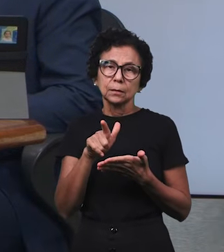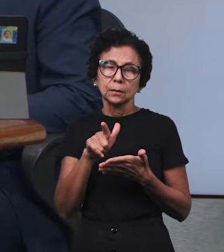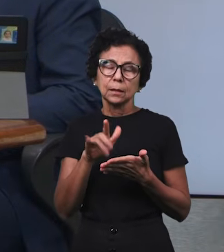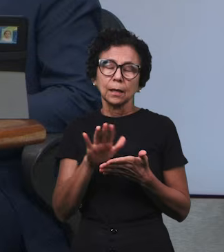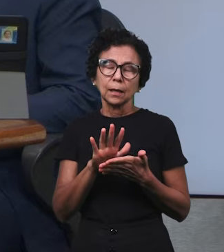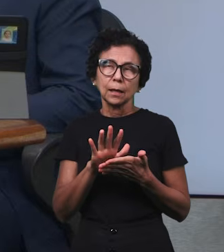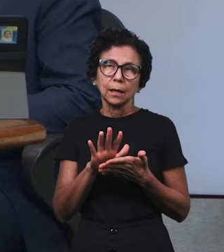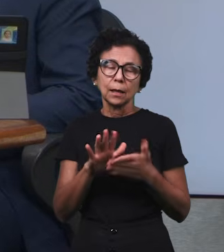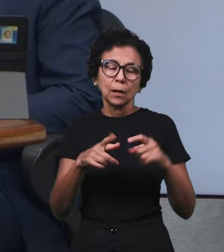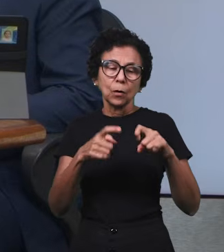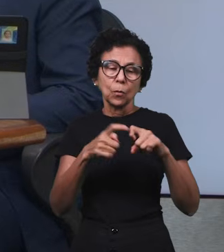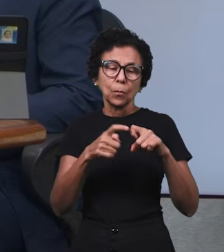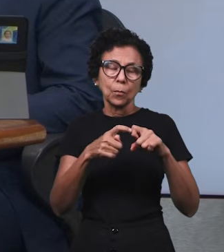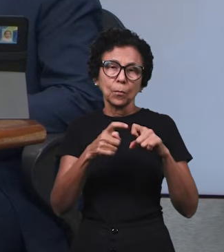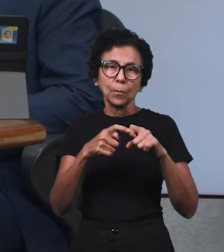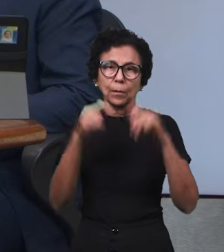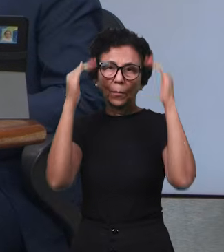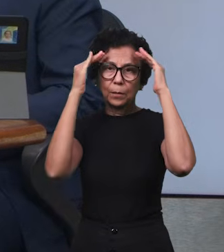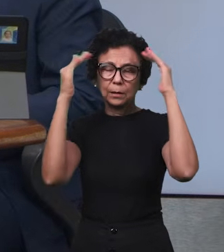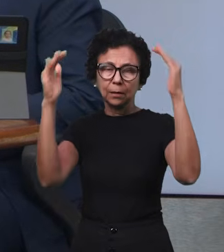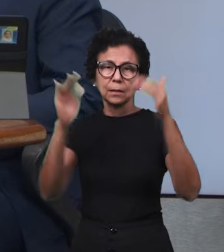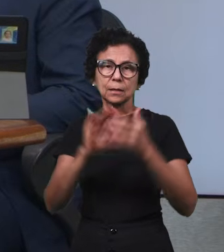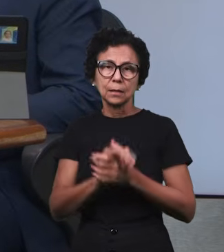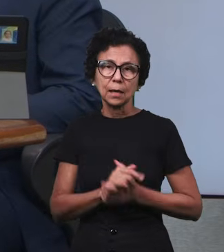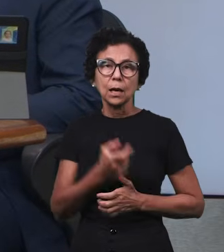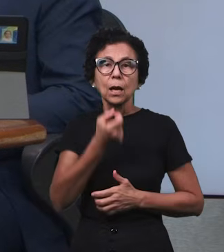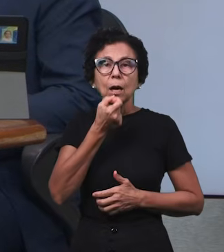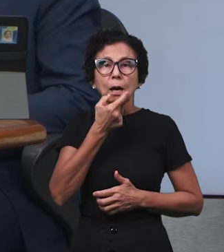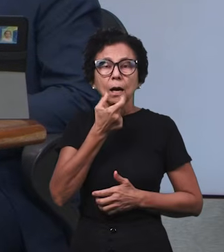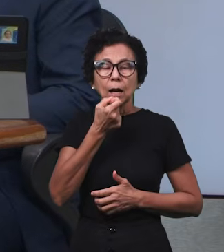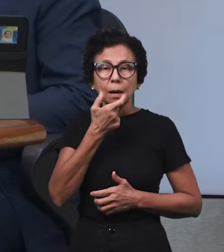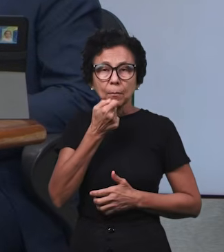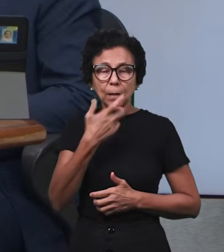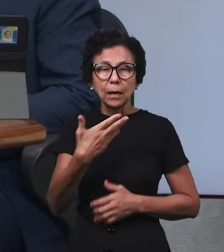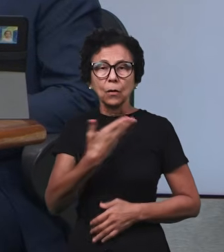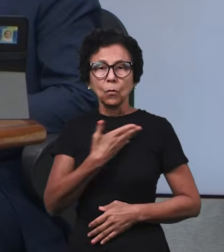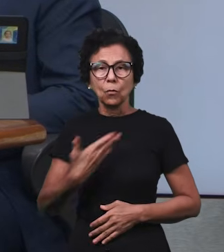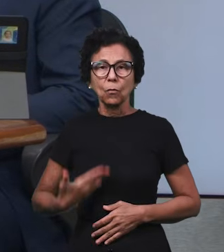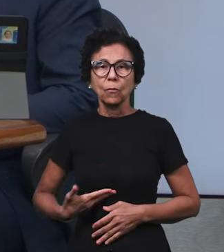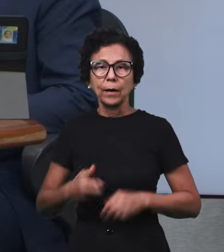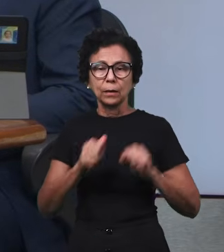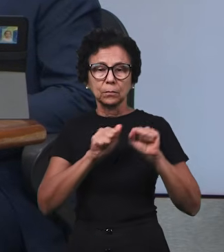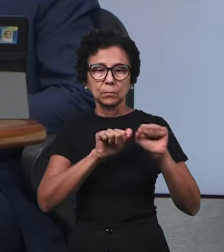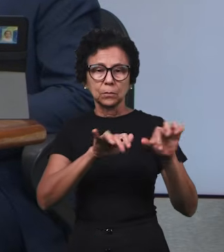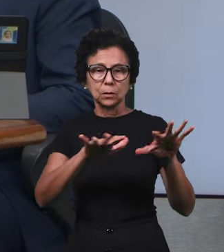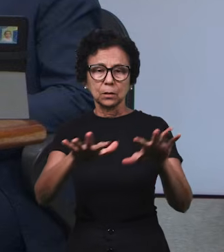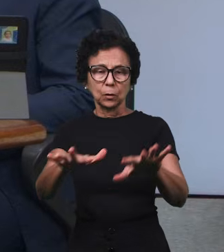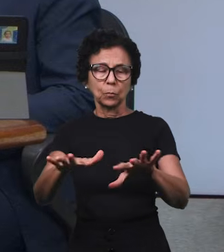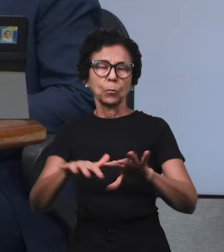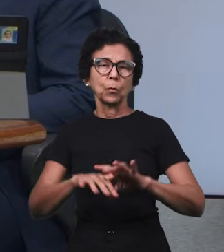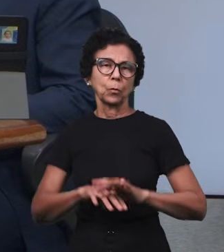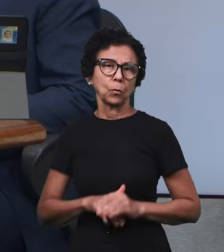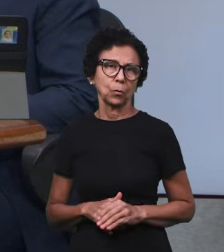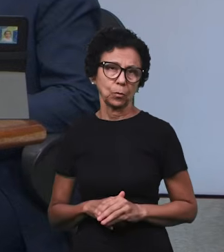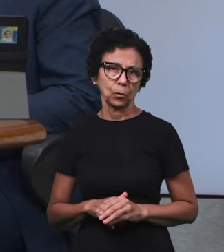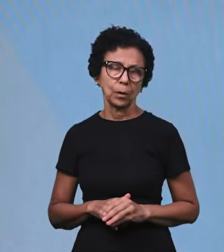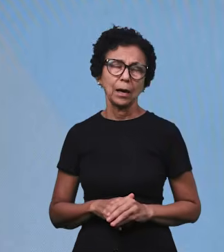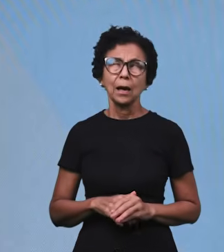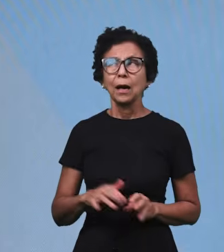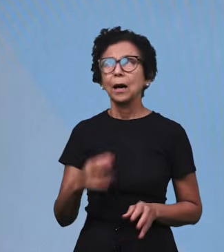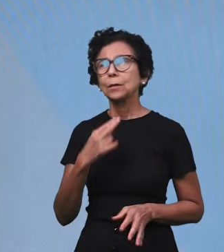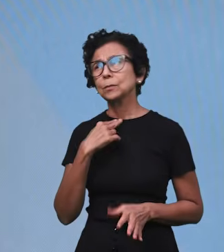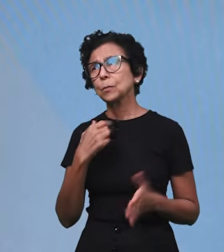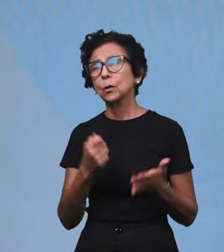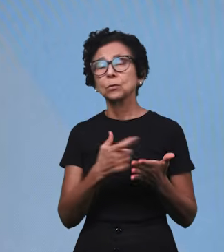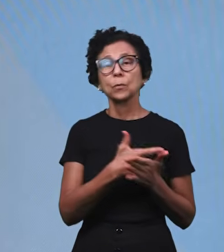médicas, porque os remédios eles são amplamente distribuídos pelo governo, também quem tem dificuldade de comprar pode ter acesso pelas